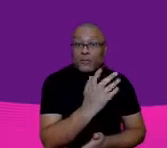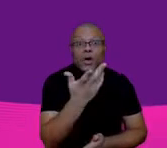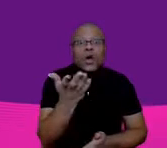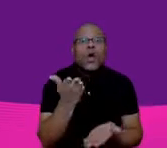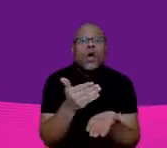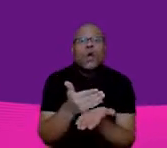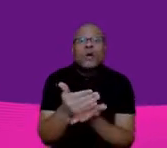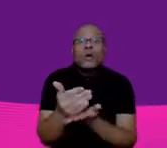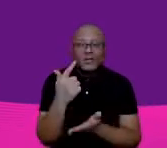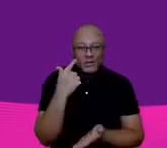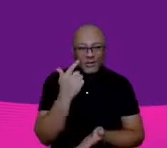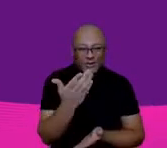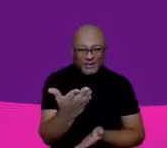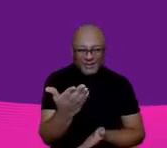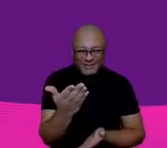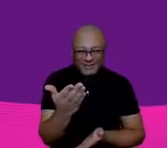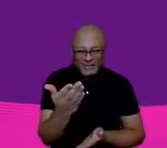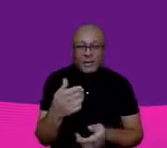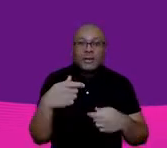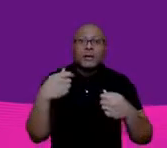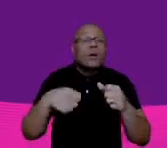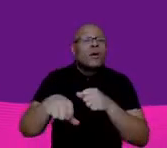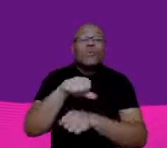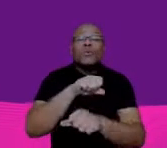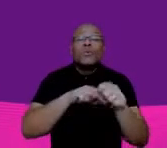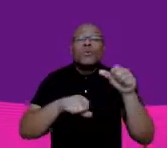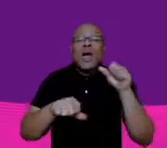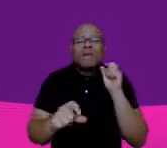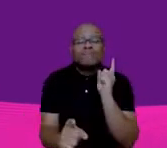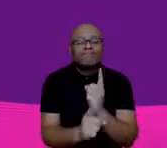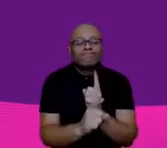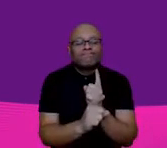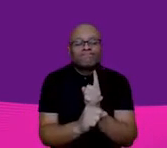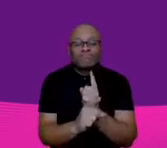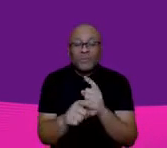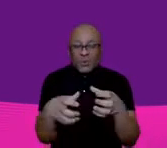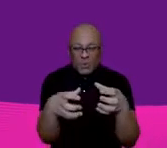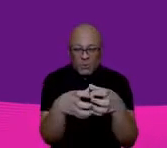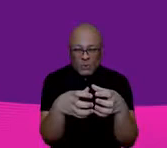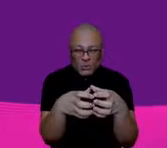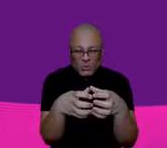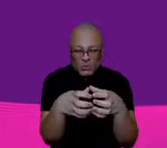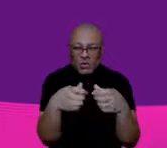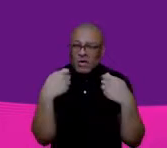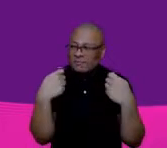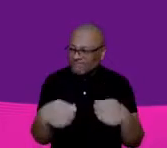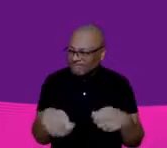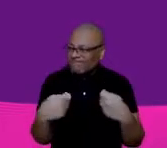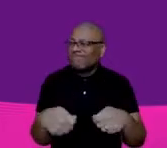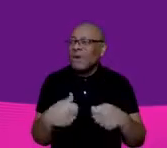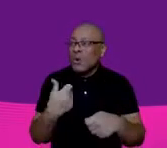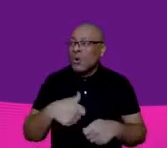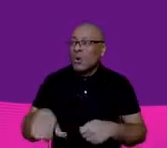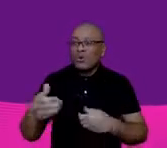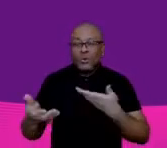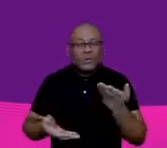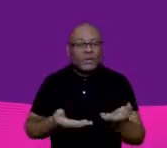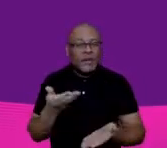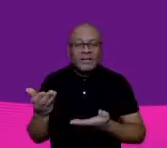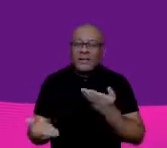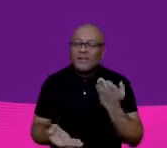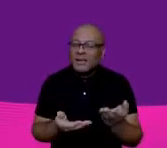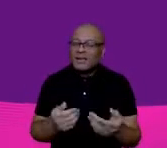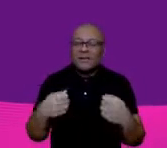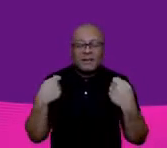é: precisamos de alguma coisa para esses pacientes. A gente precisa da segunda lua de mel no tratamento da doença de Parkinson.